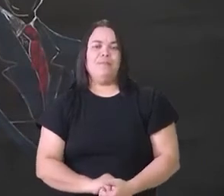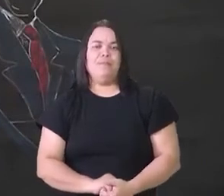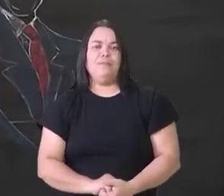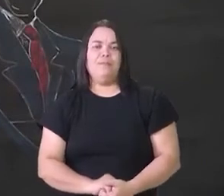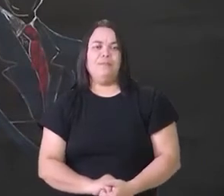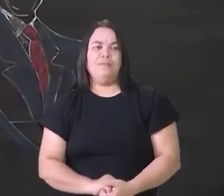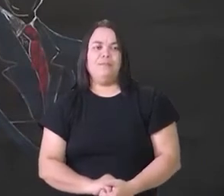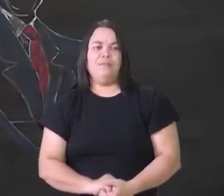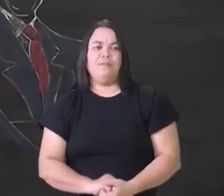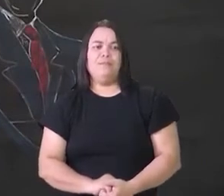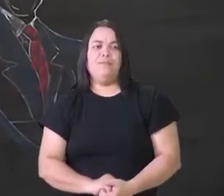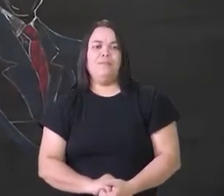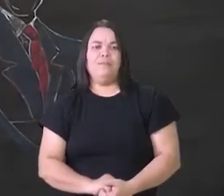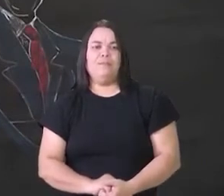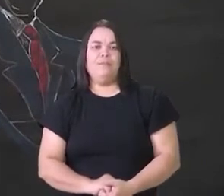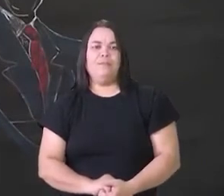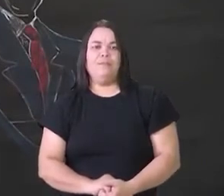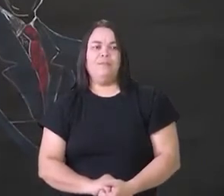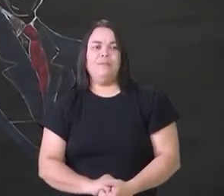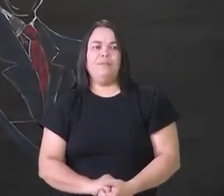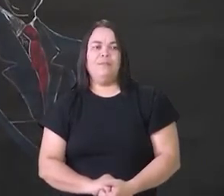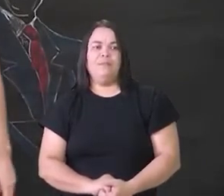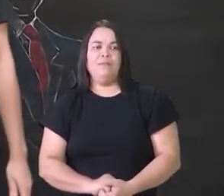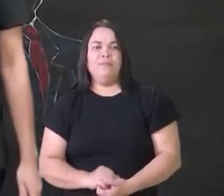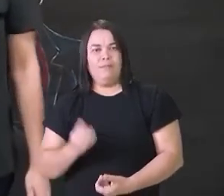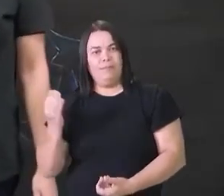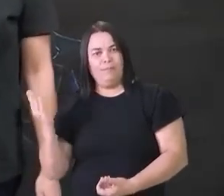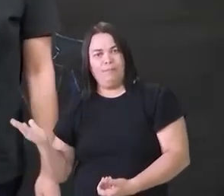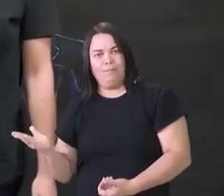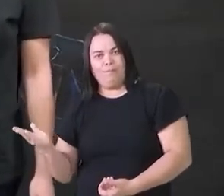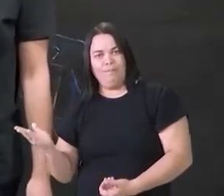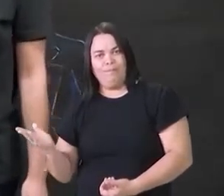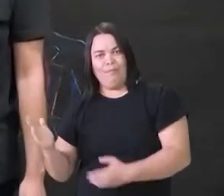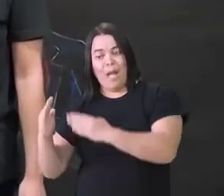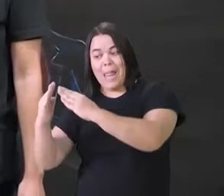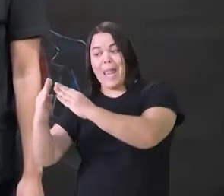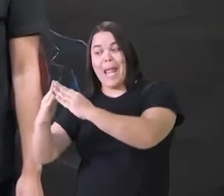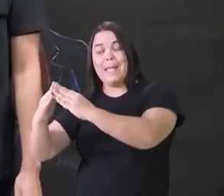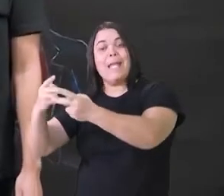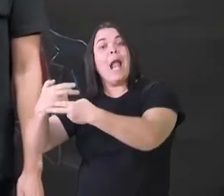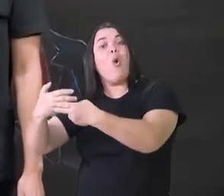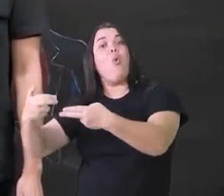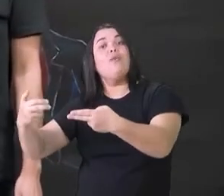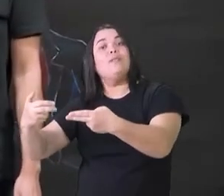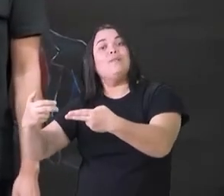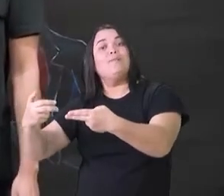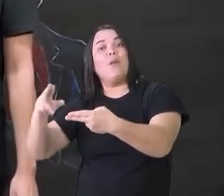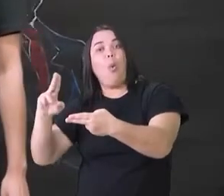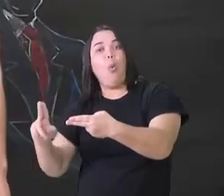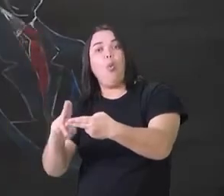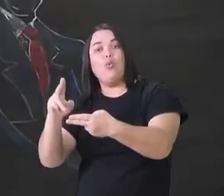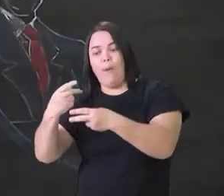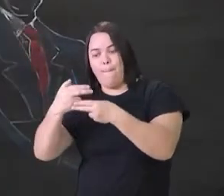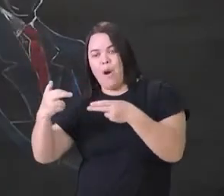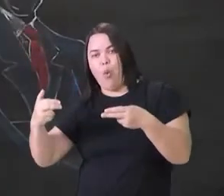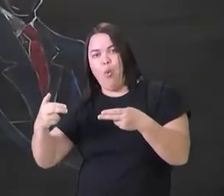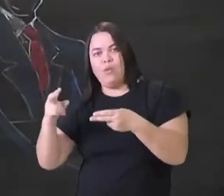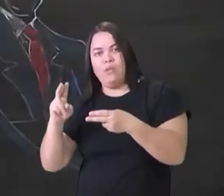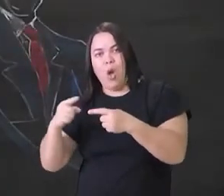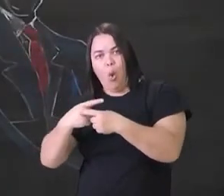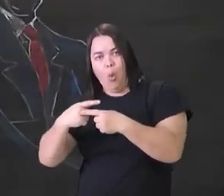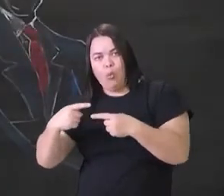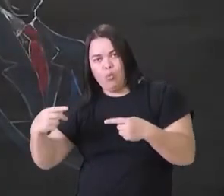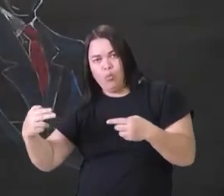Deixa eu só reforçar aqui o H. So, this is the house that Jack built. Esta é a